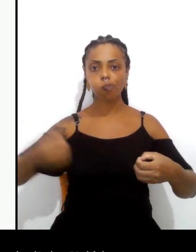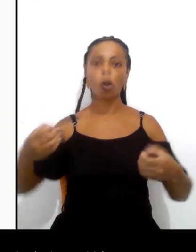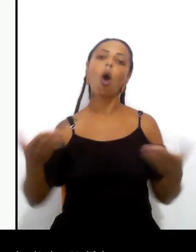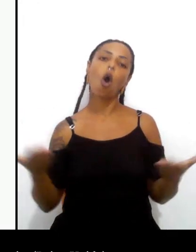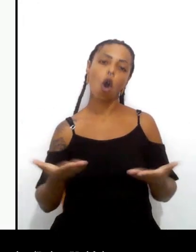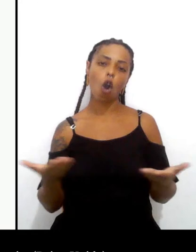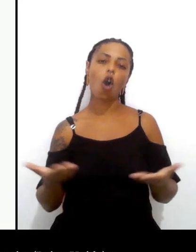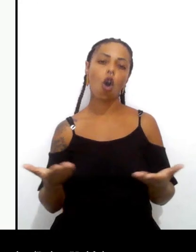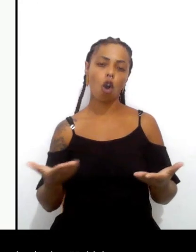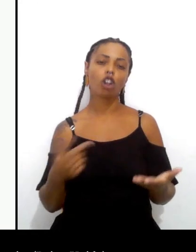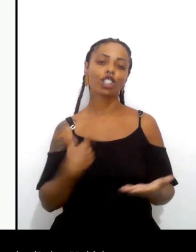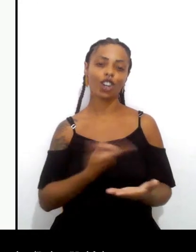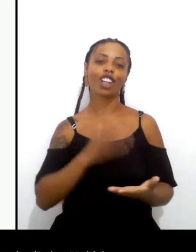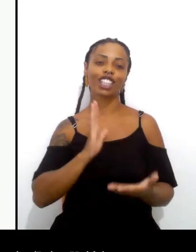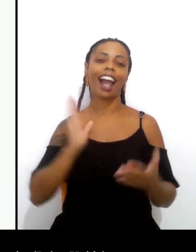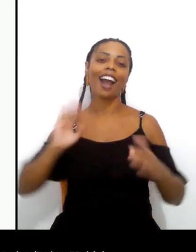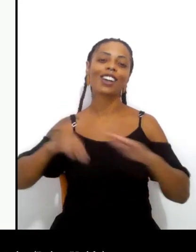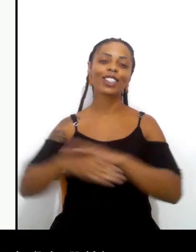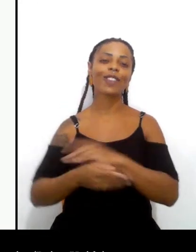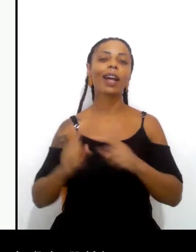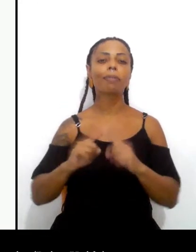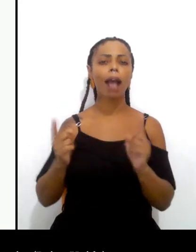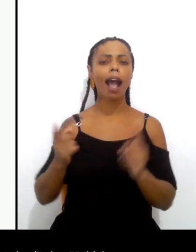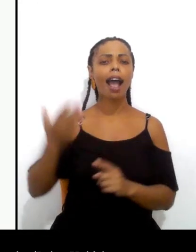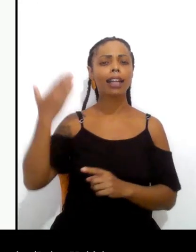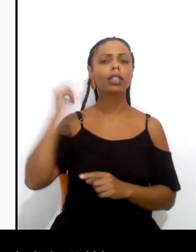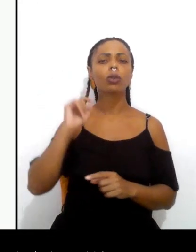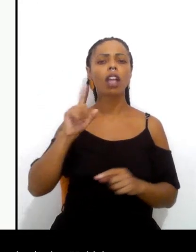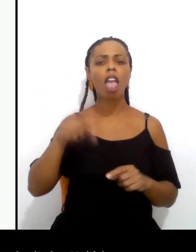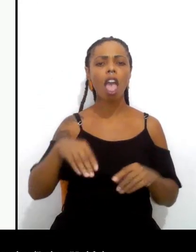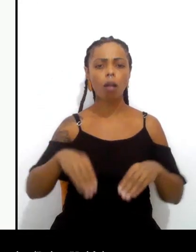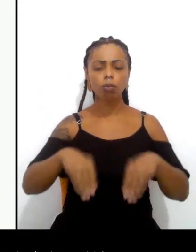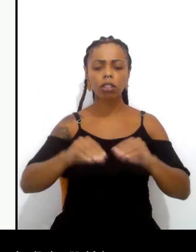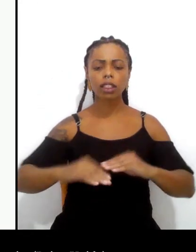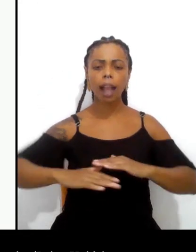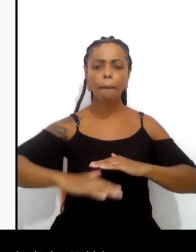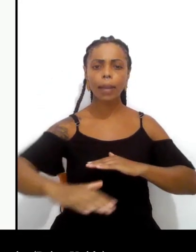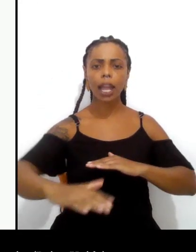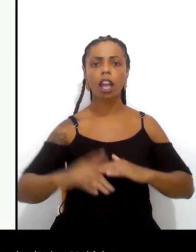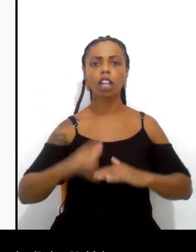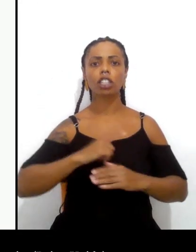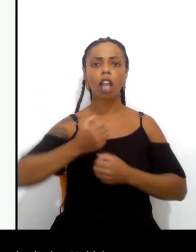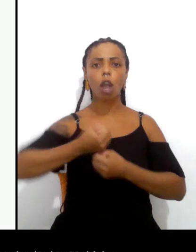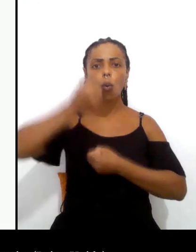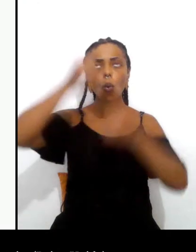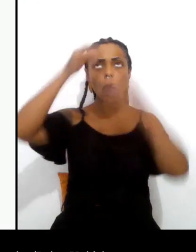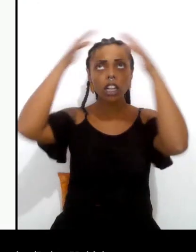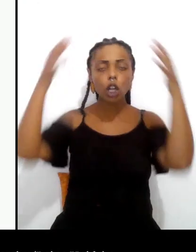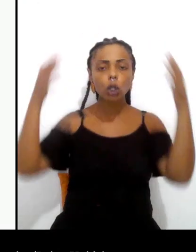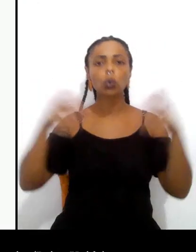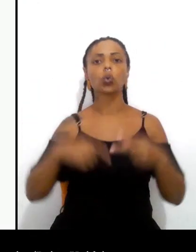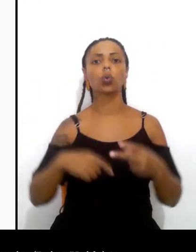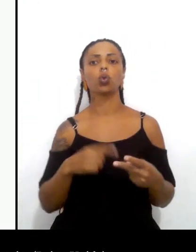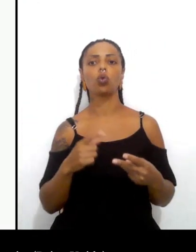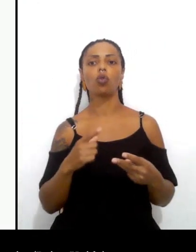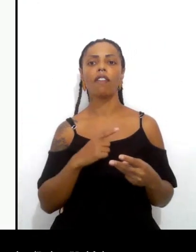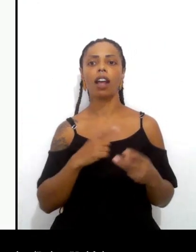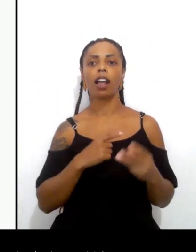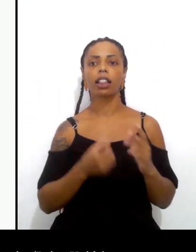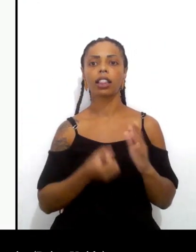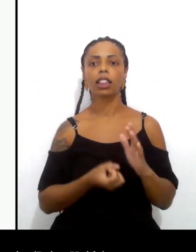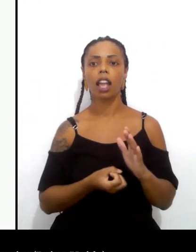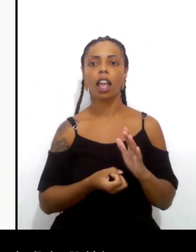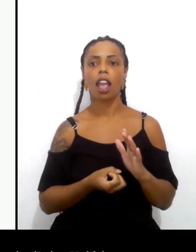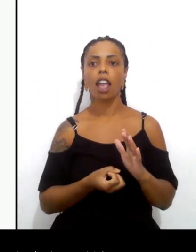algo mais familiar mas ali nós temos tapete temos o guarda-chuva Temos vários pedaços